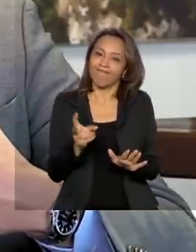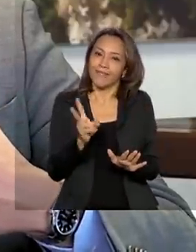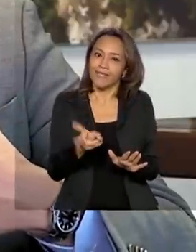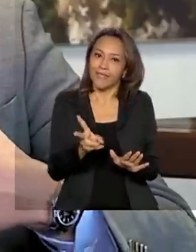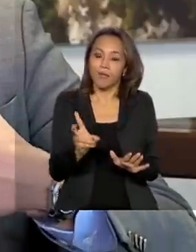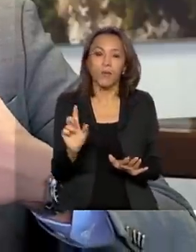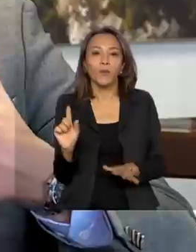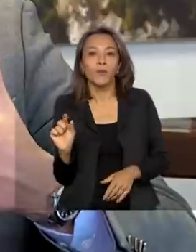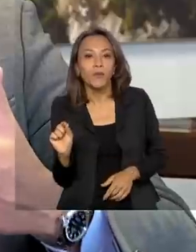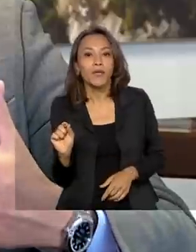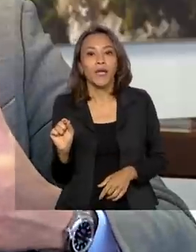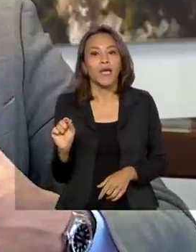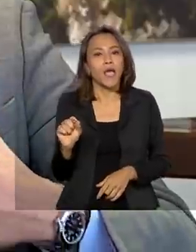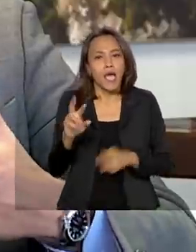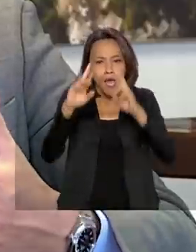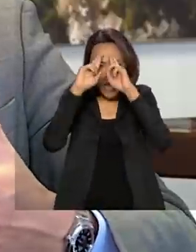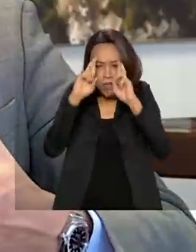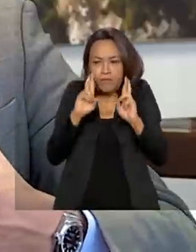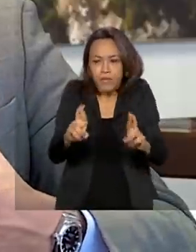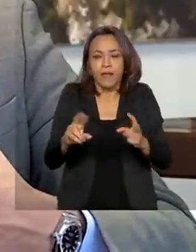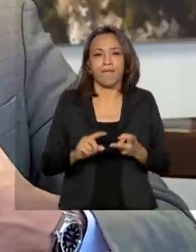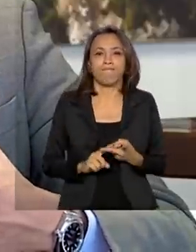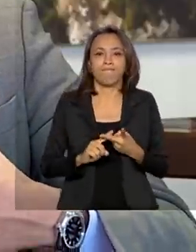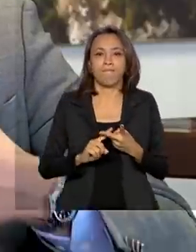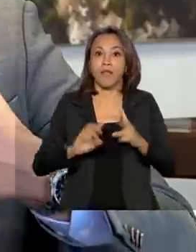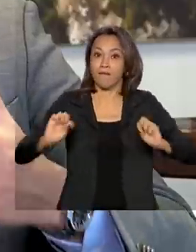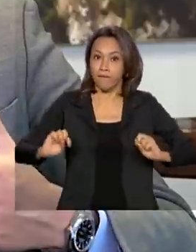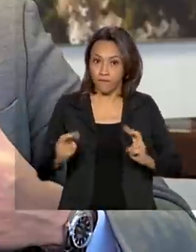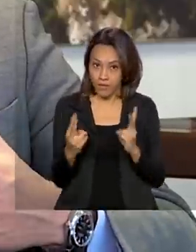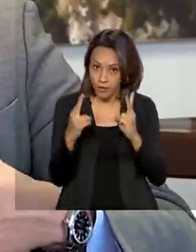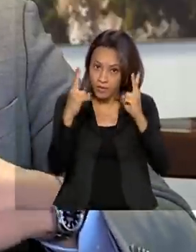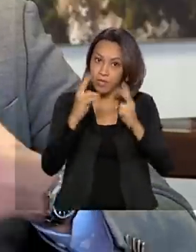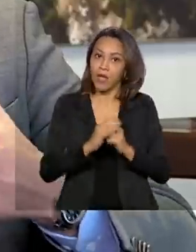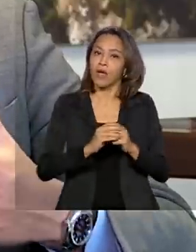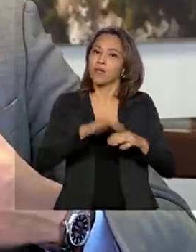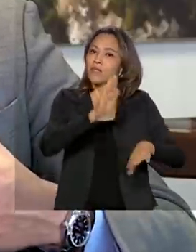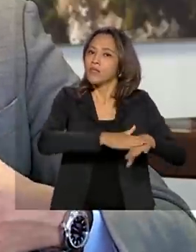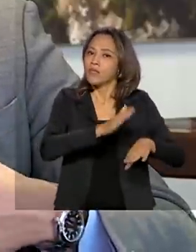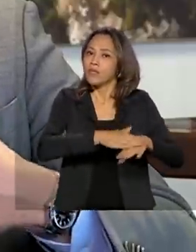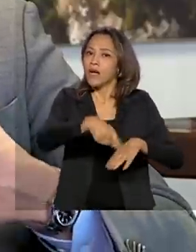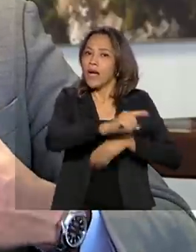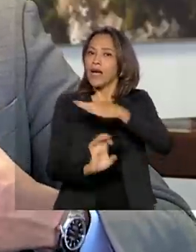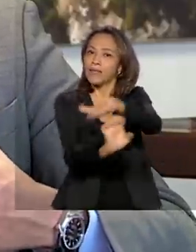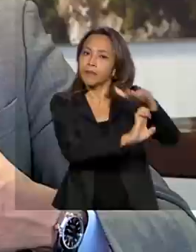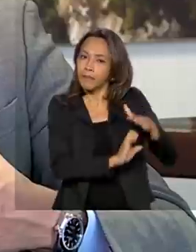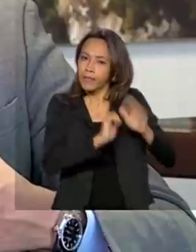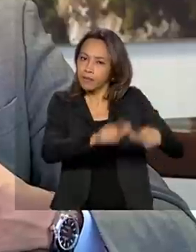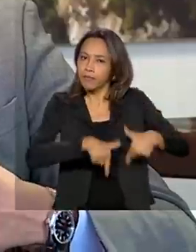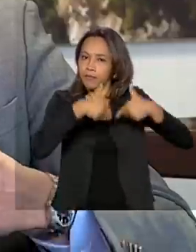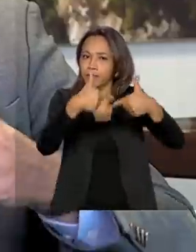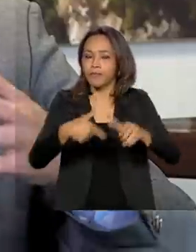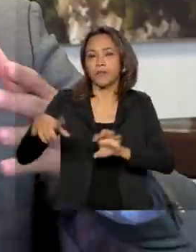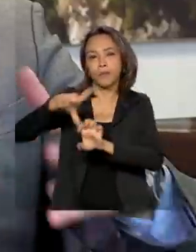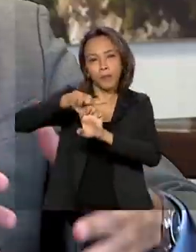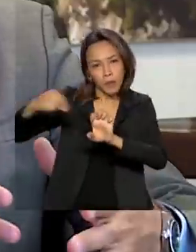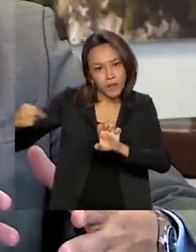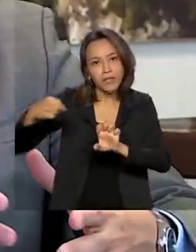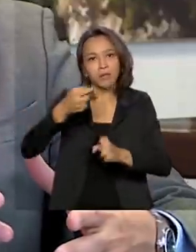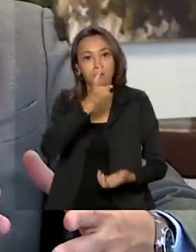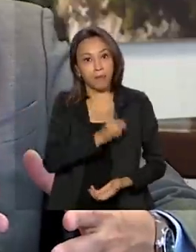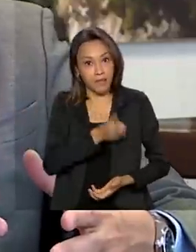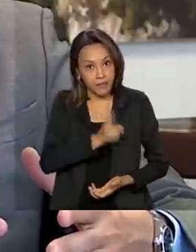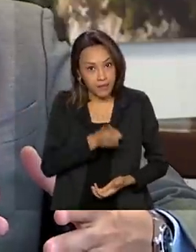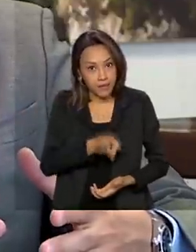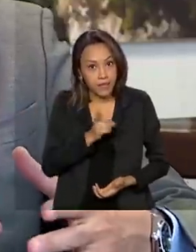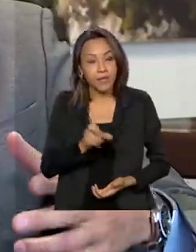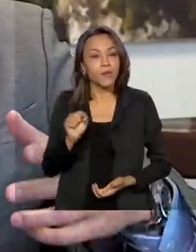primeiro, respeitar, valorizar a livre iniciativa, o setor privado, o empreendedorismo. Então, manter, no caso